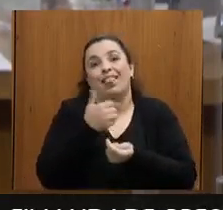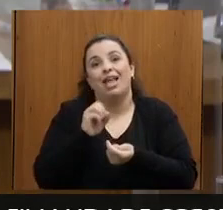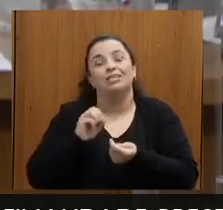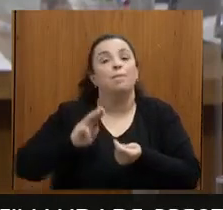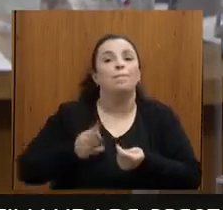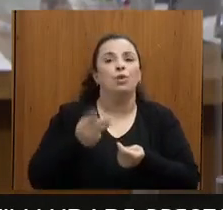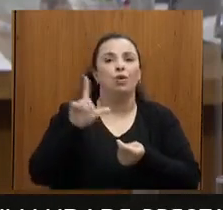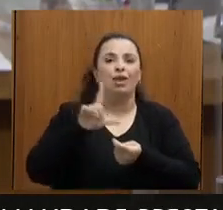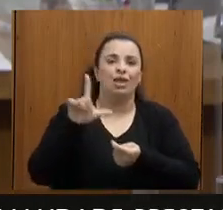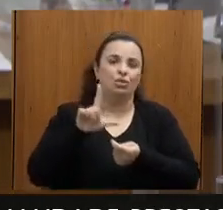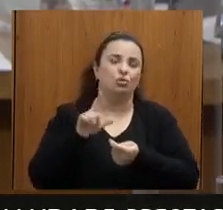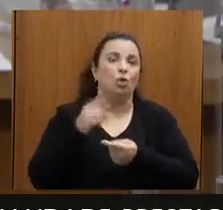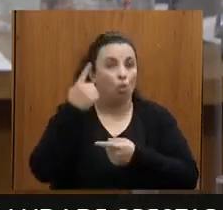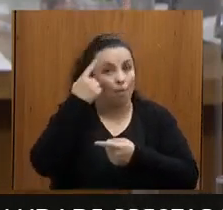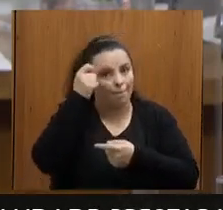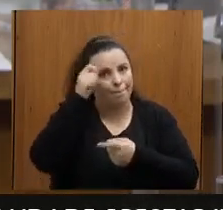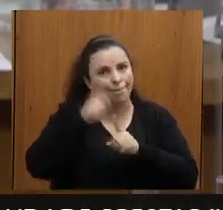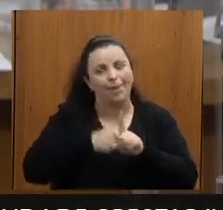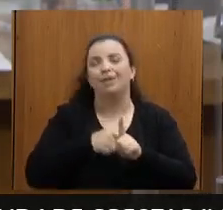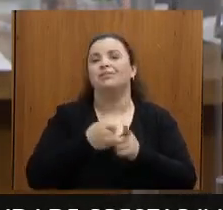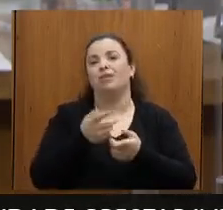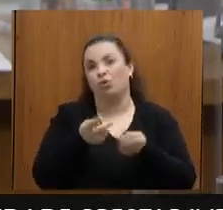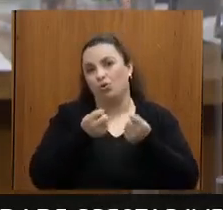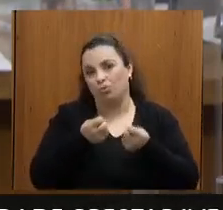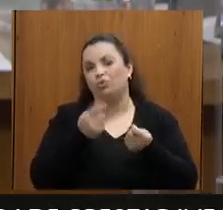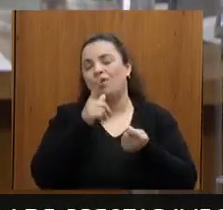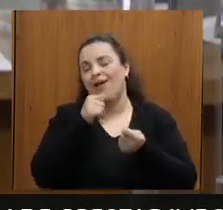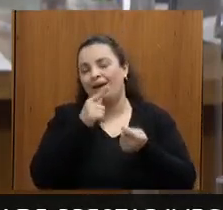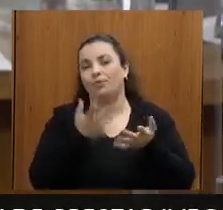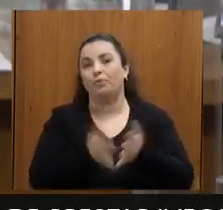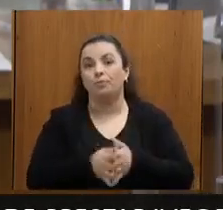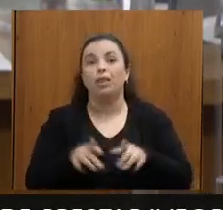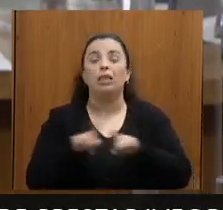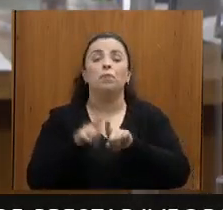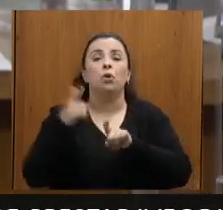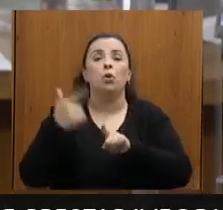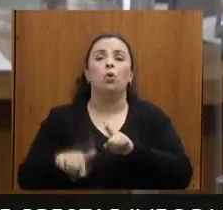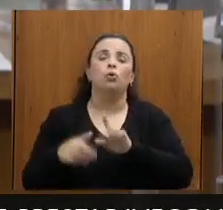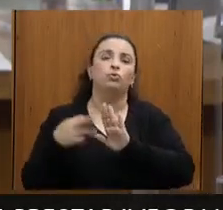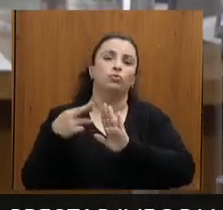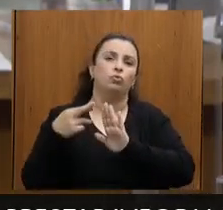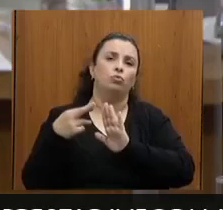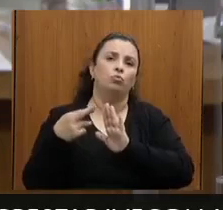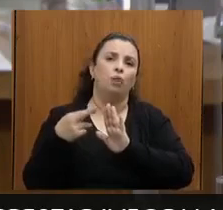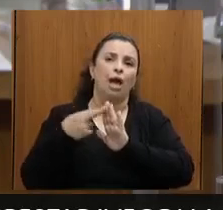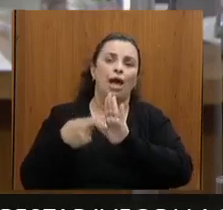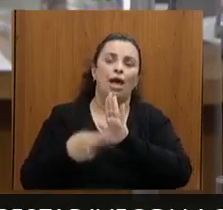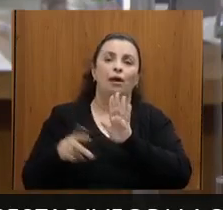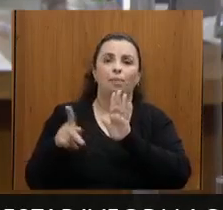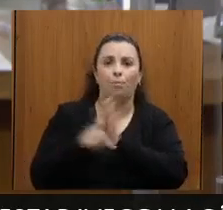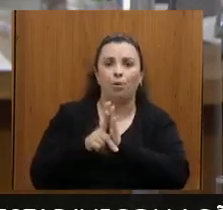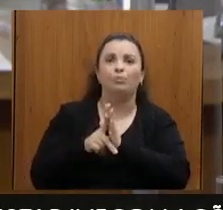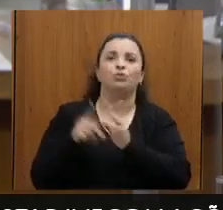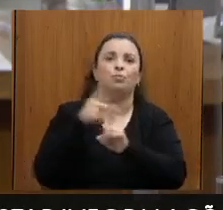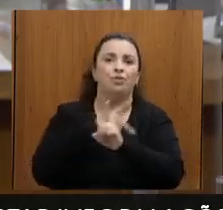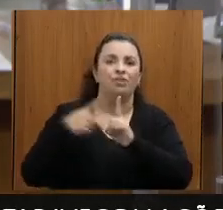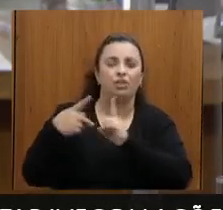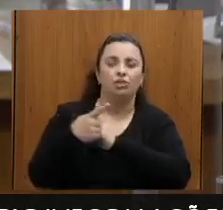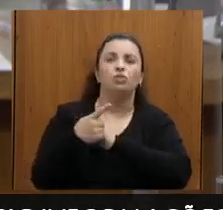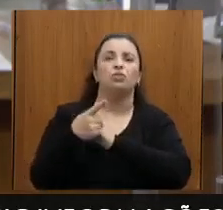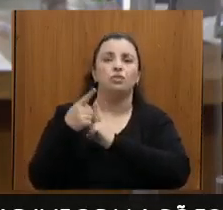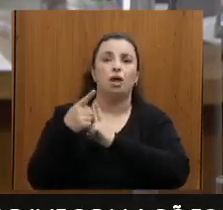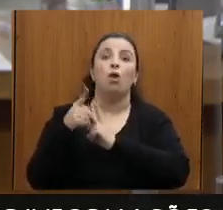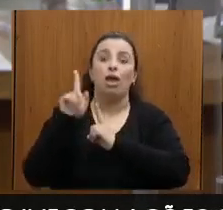do convênio para operacionalizar a compensação previdenciária entre o regime próprio de Previdência Social de Minas Gerais e o geral, que só em